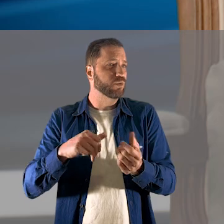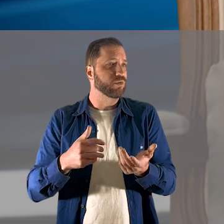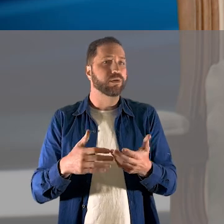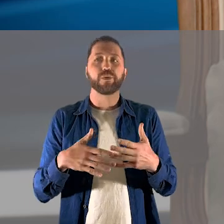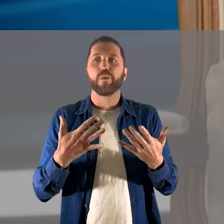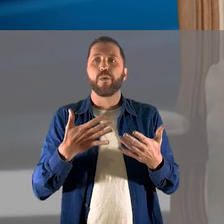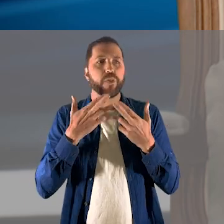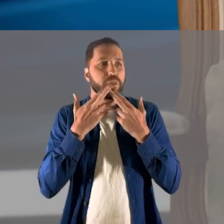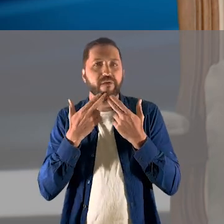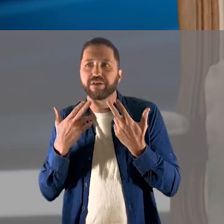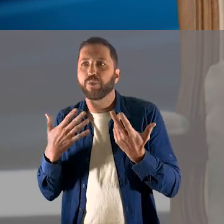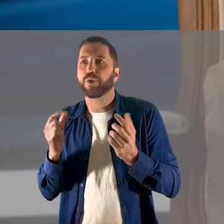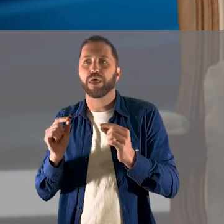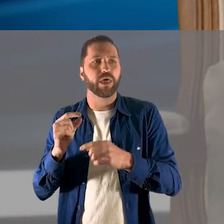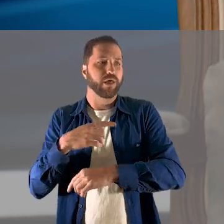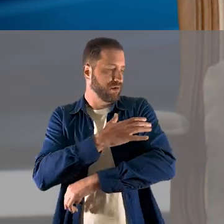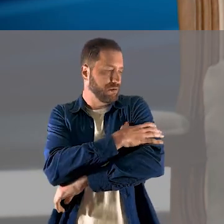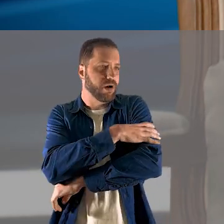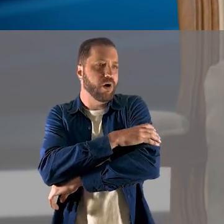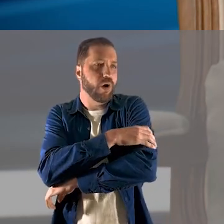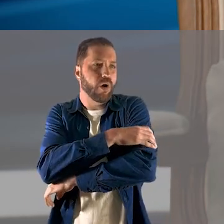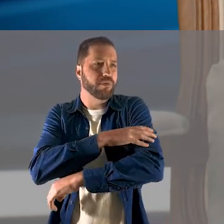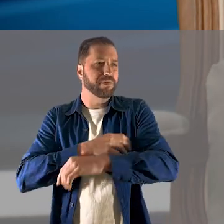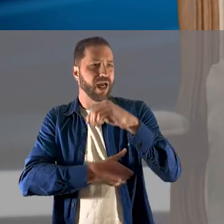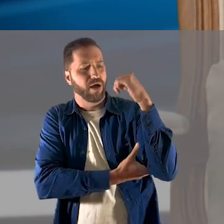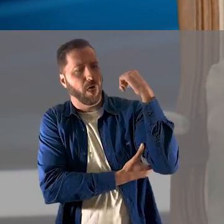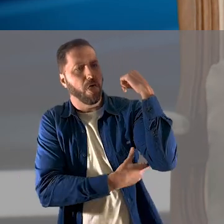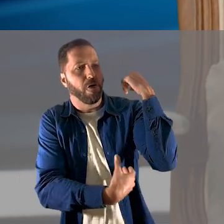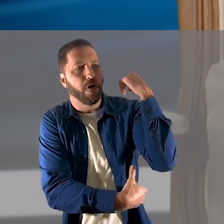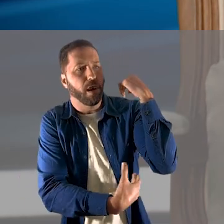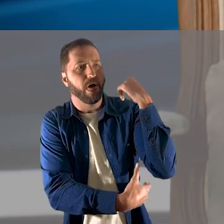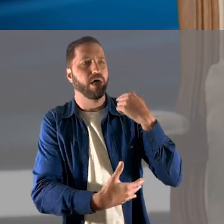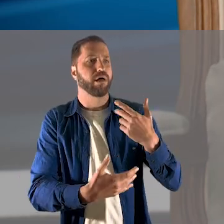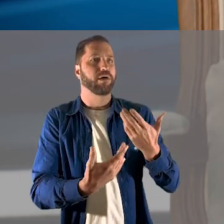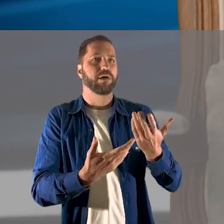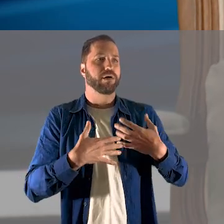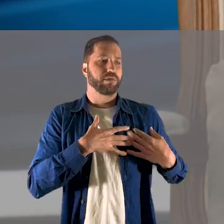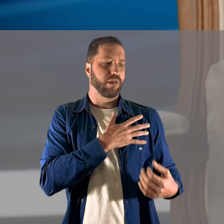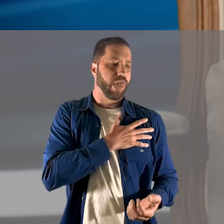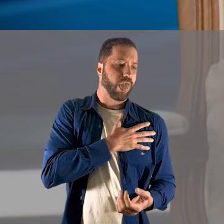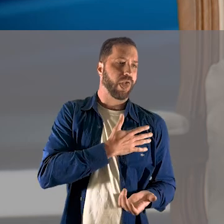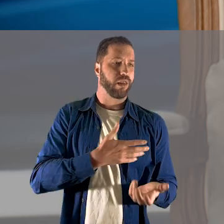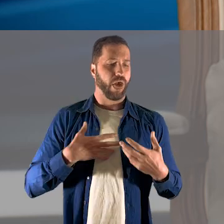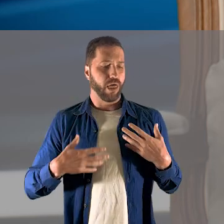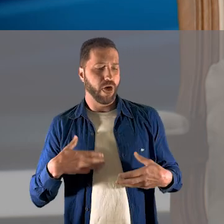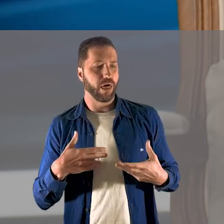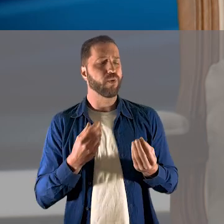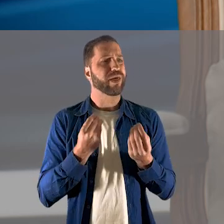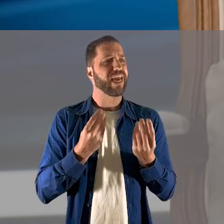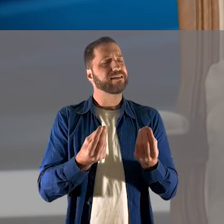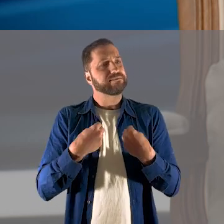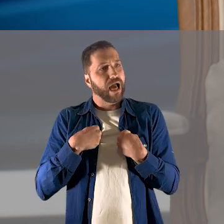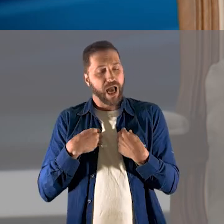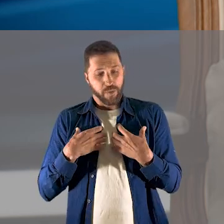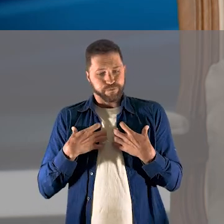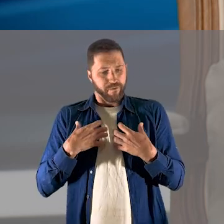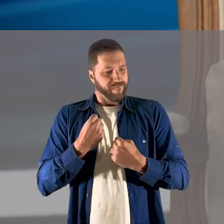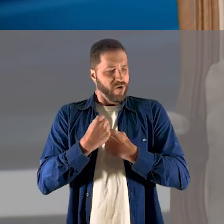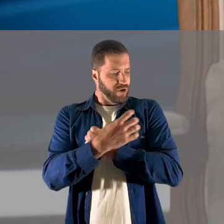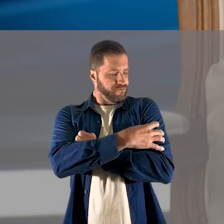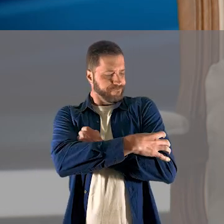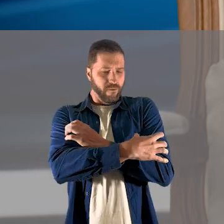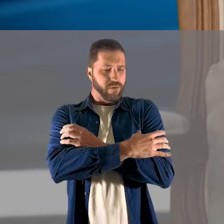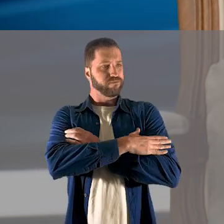há mais moderno celulite em flacidez em gordura localizada a gente tem na tele Beauty que legal